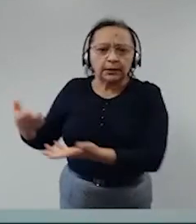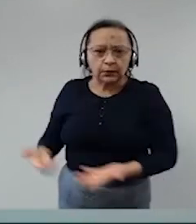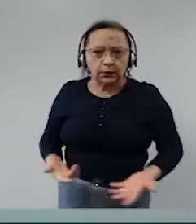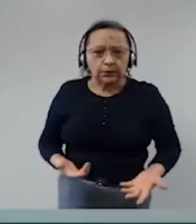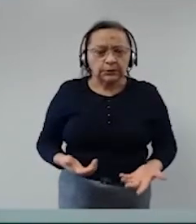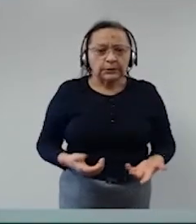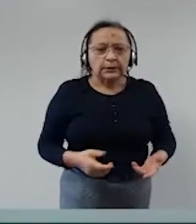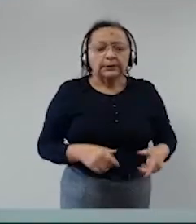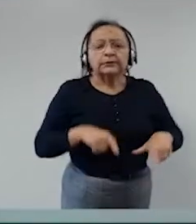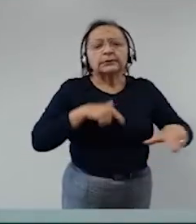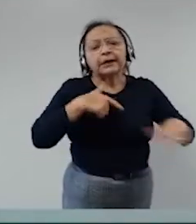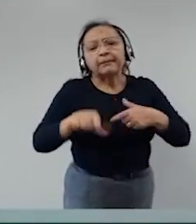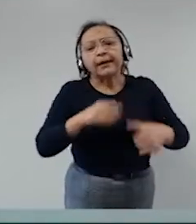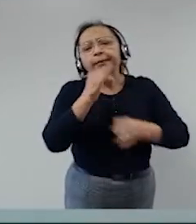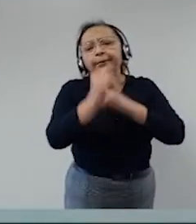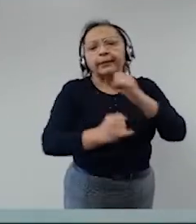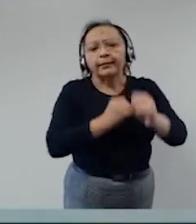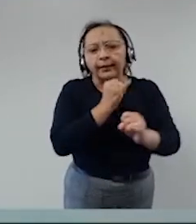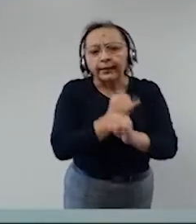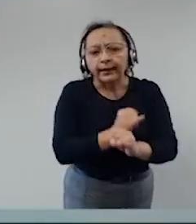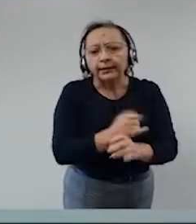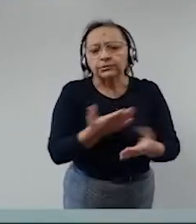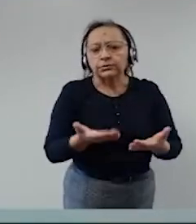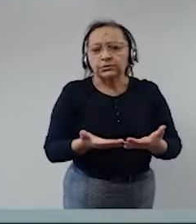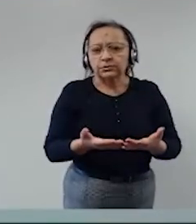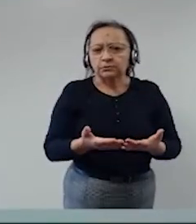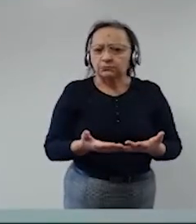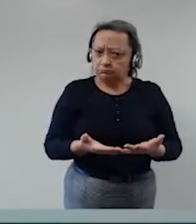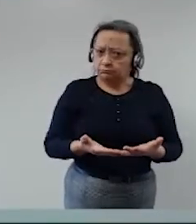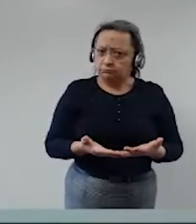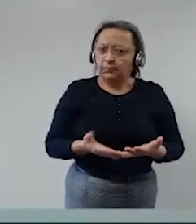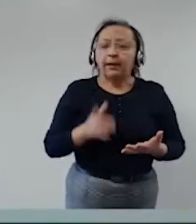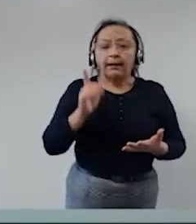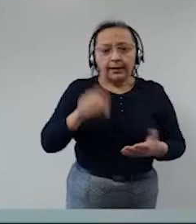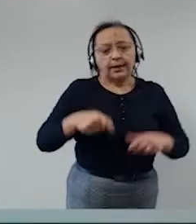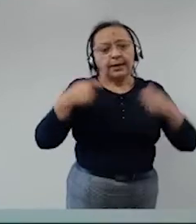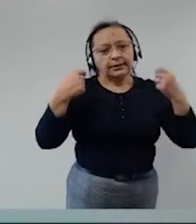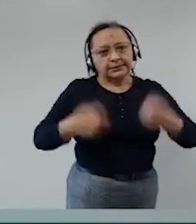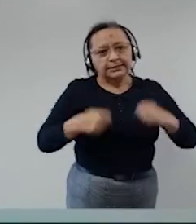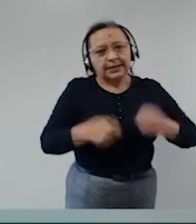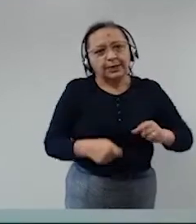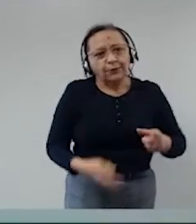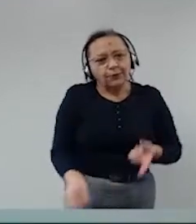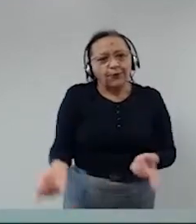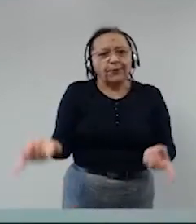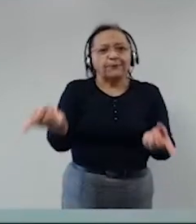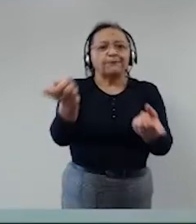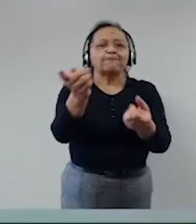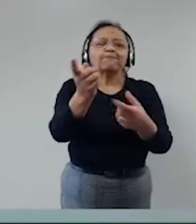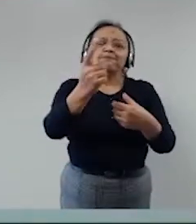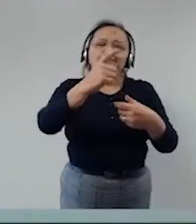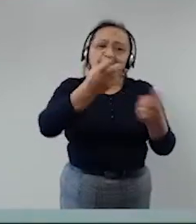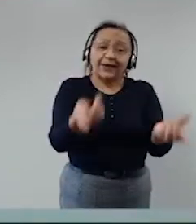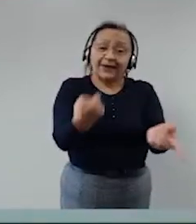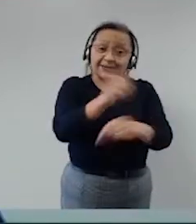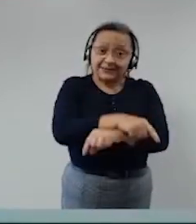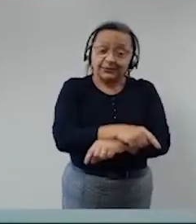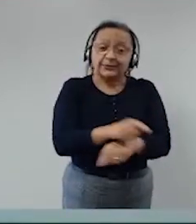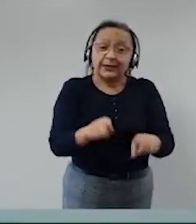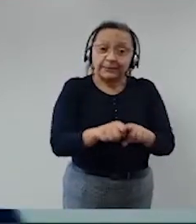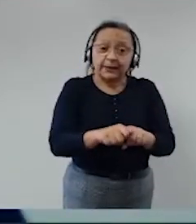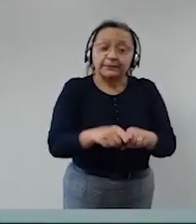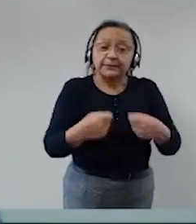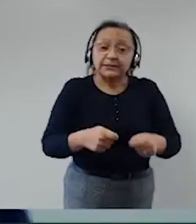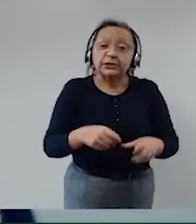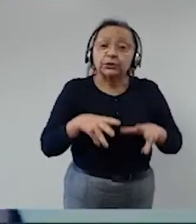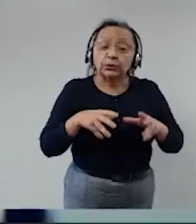de plataformas, etc. É necessário, portanto, a reinversão. Mas é necessário, antes de tudo,